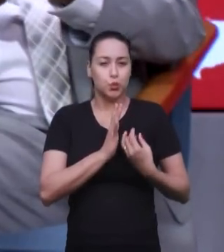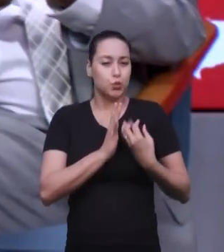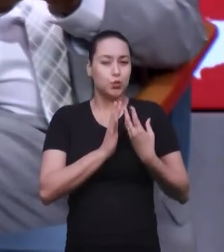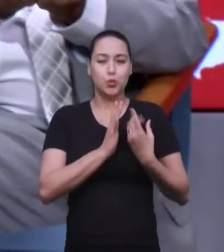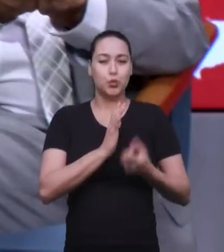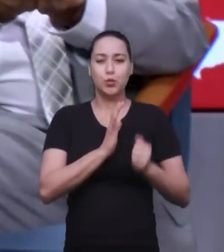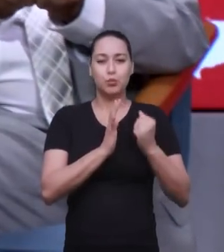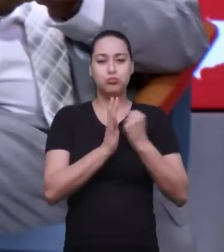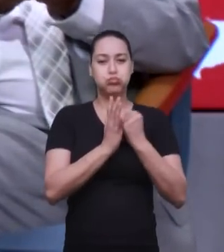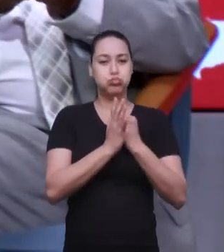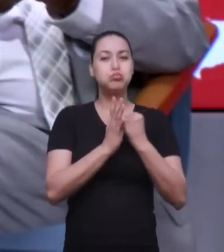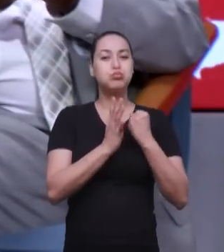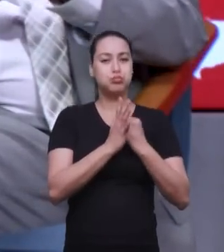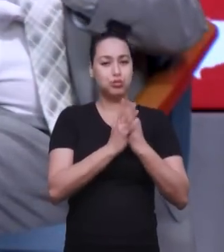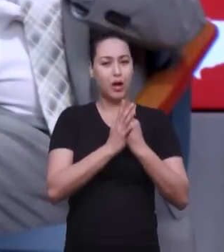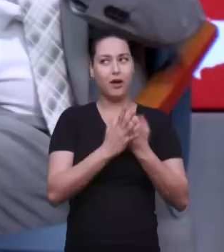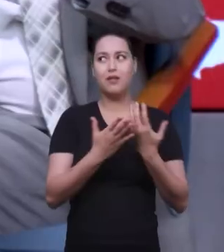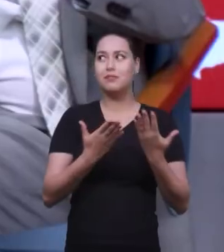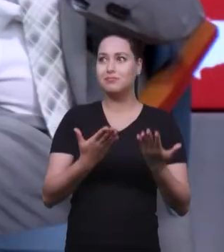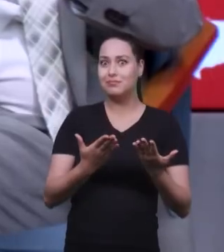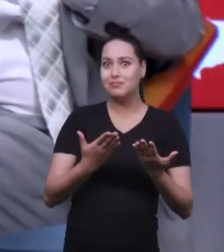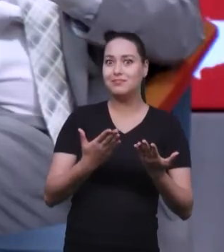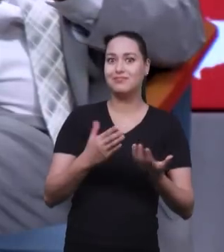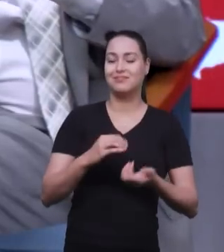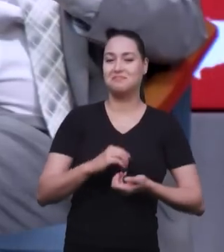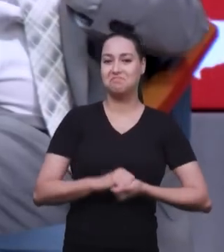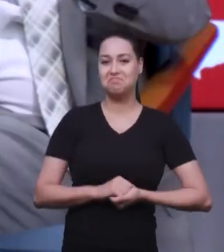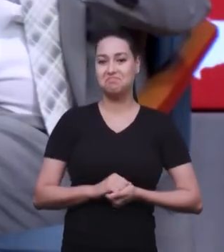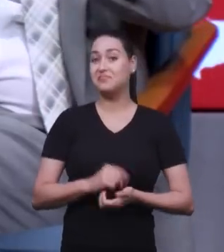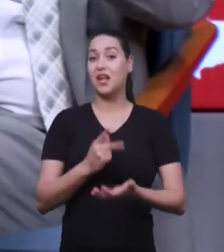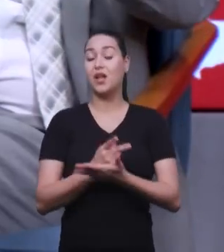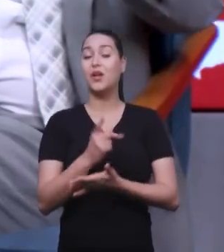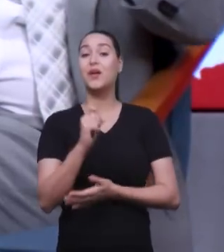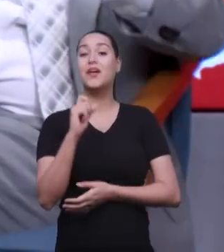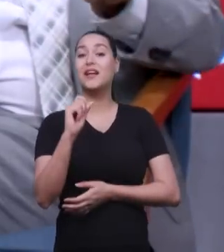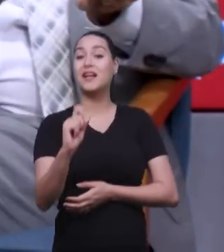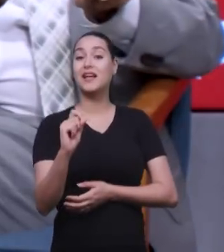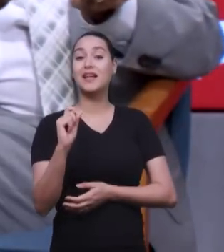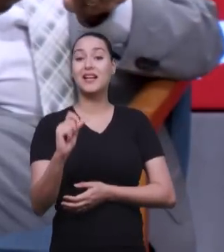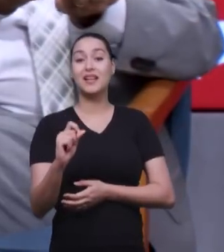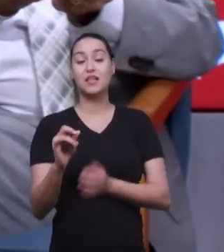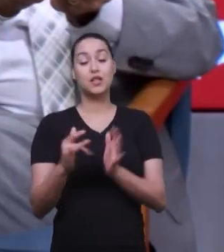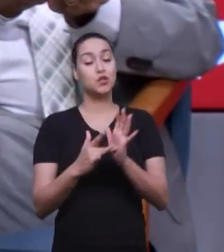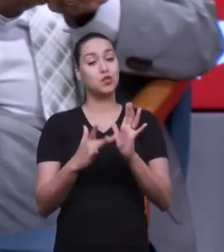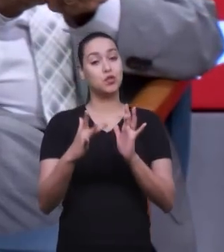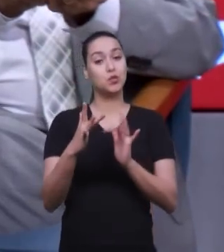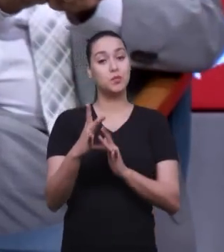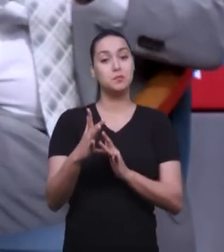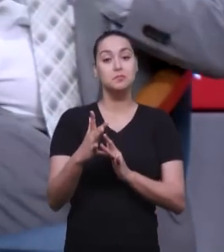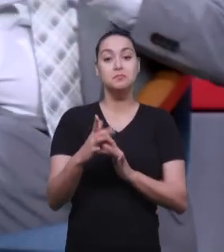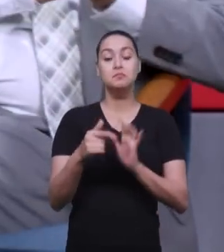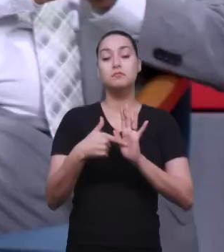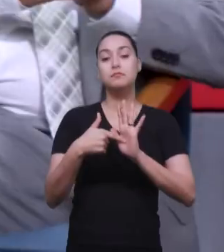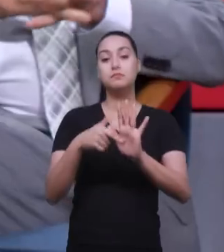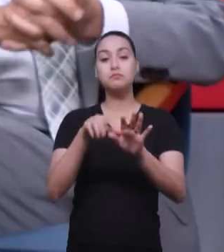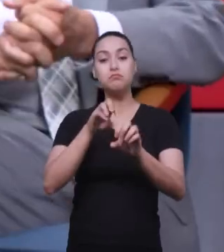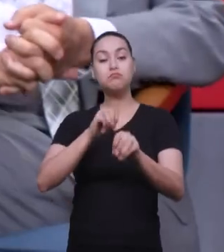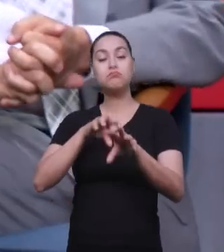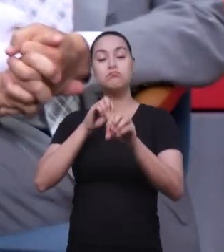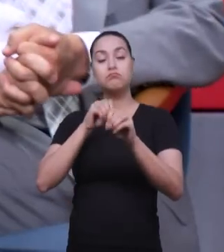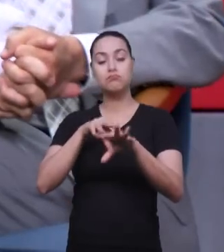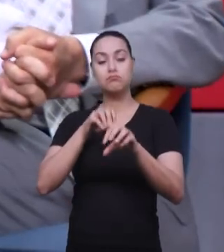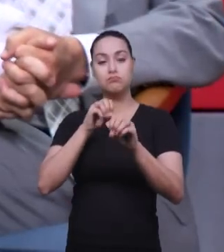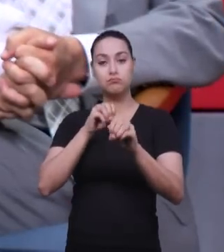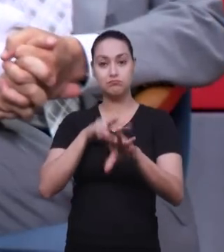que Jesus, naquele evento ali, naquele acontecimento, traz para a igreja